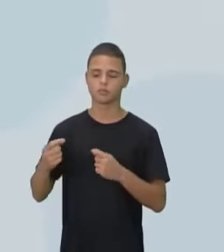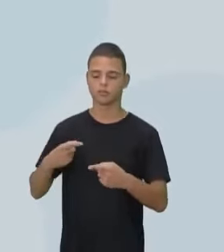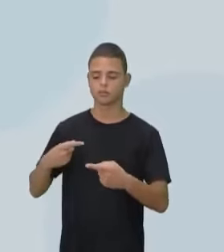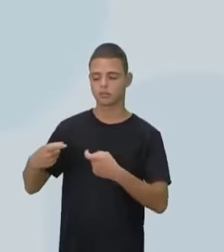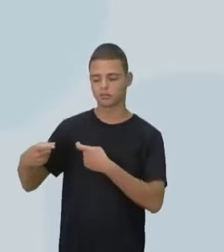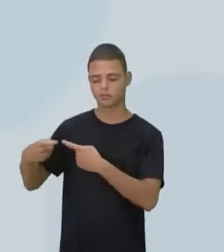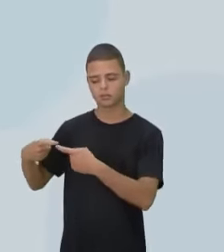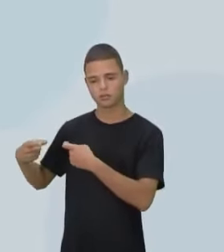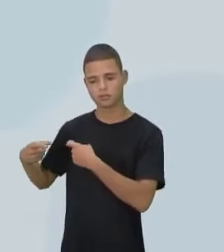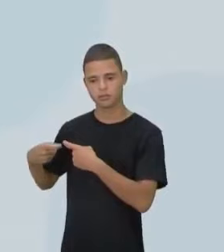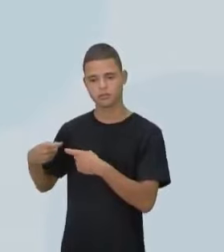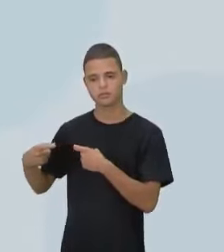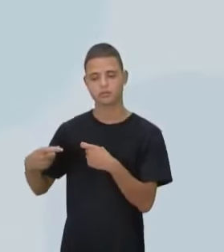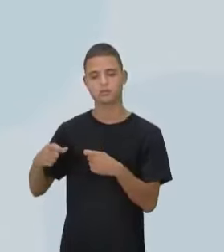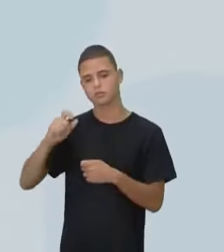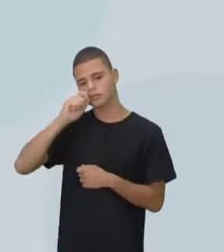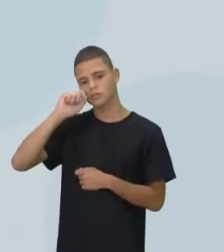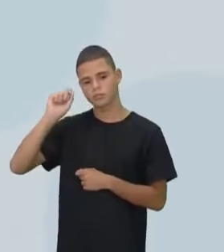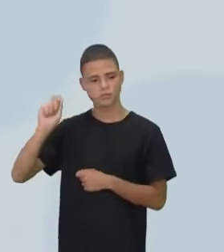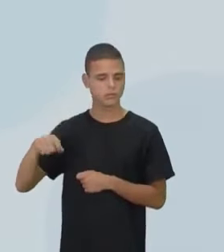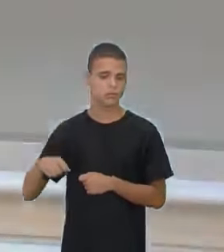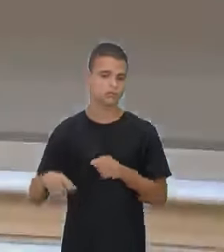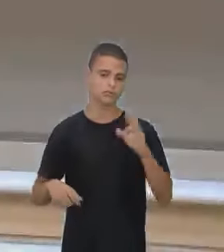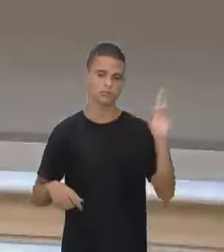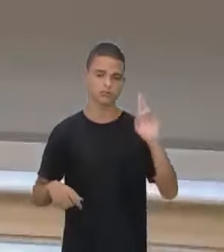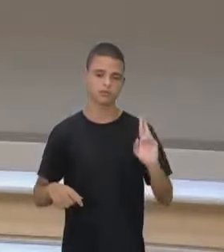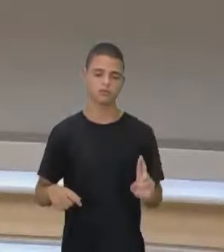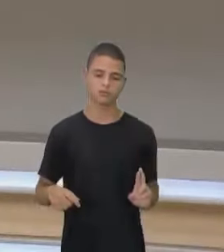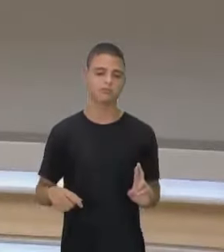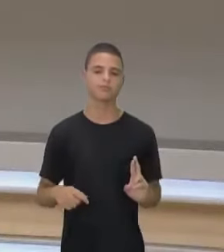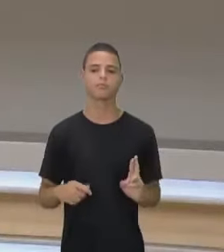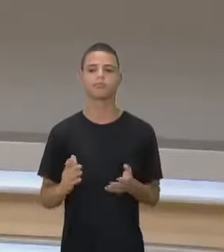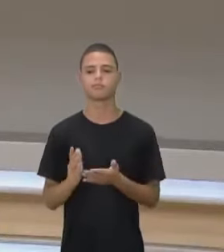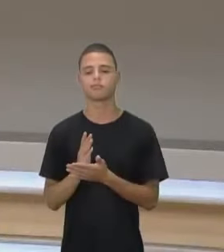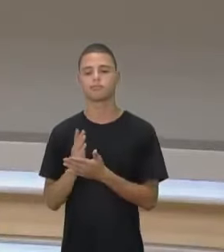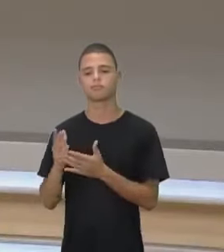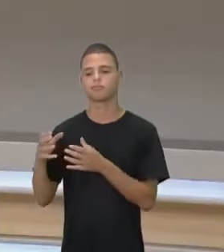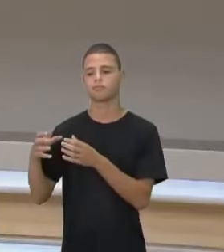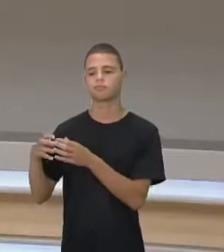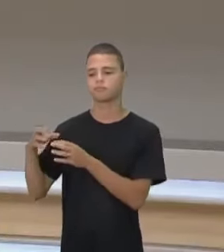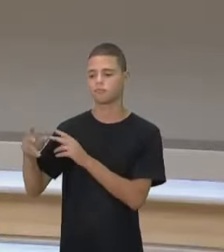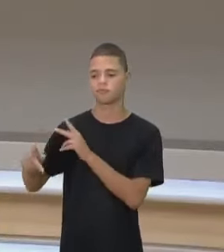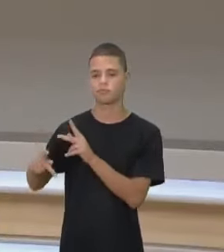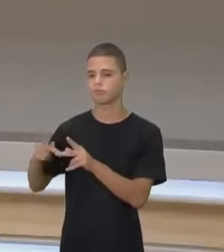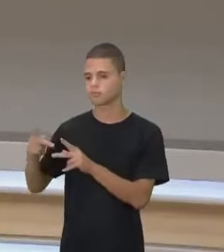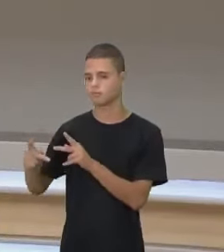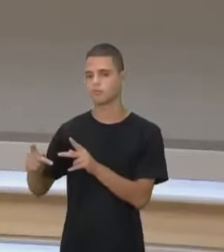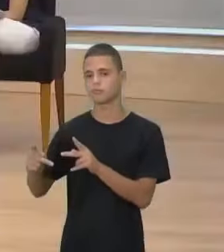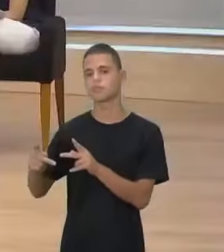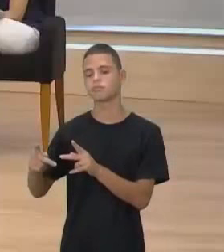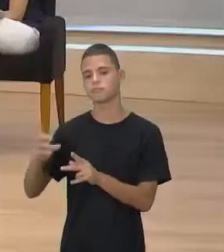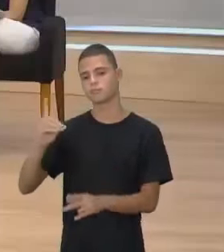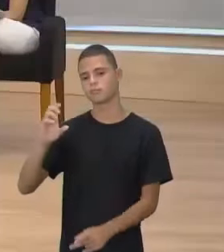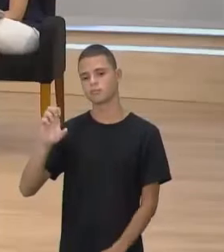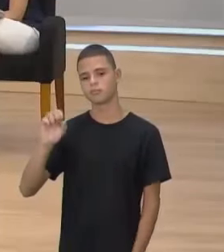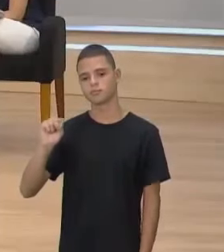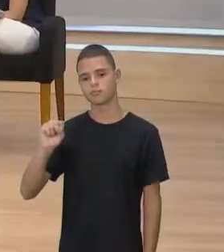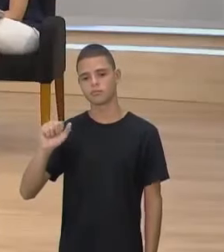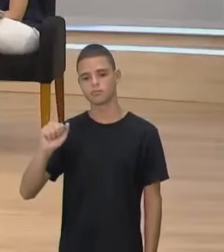da Rússia contra a Ucrânia, né, para aquelas populações que estão na área de guerra, né, isso é o que a gente chama de um